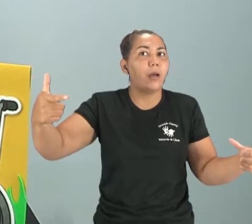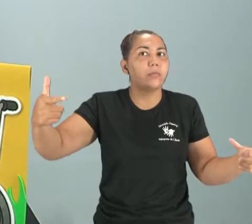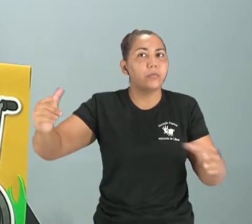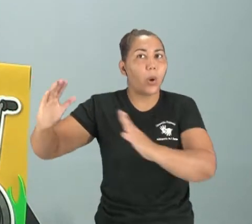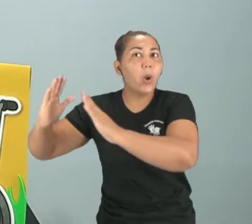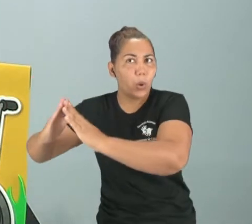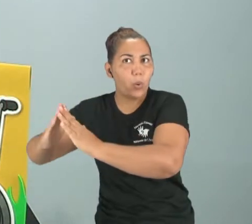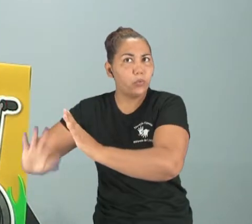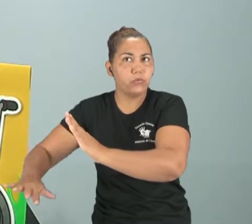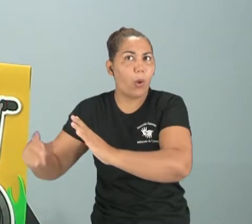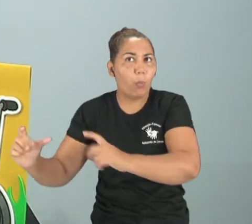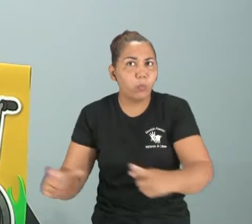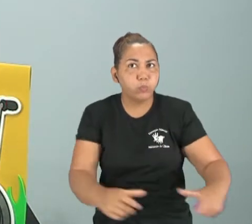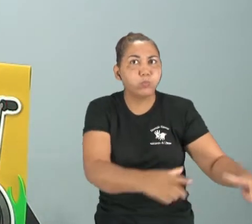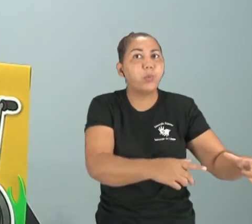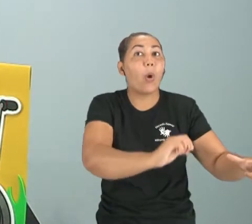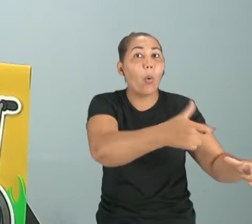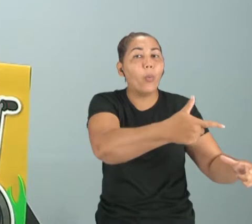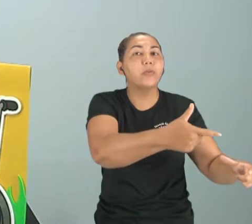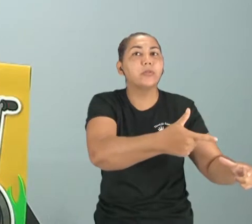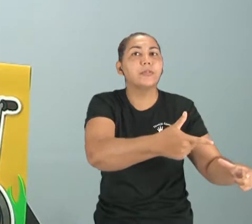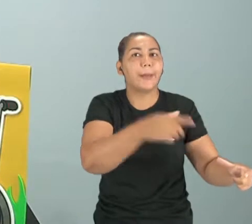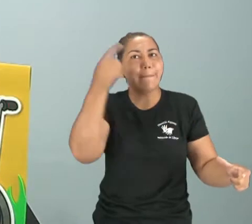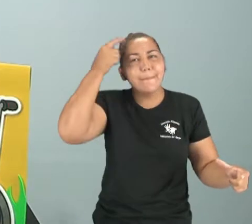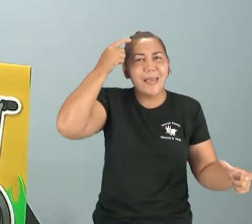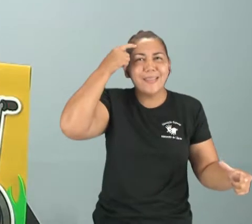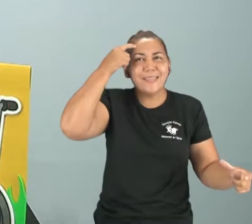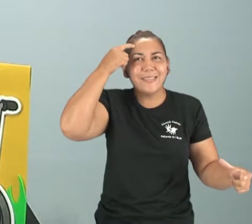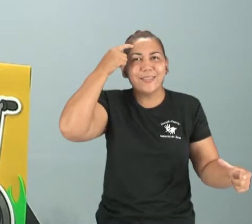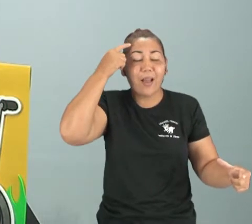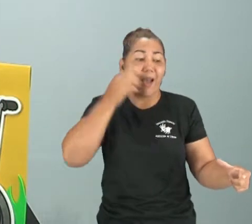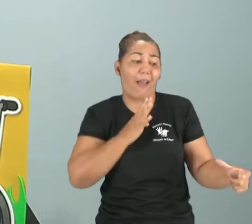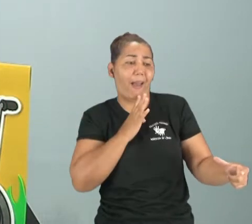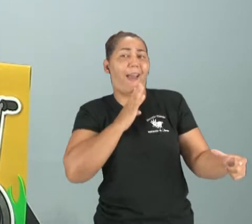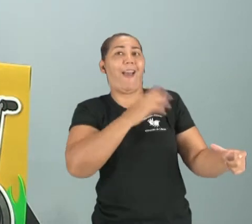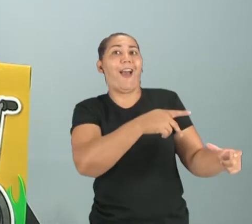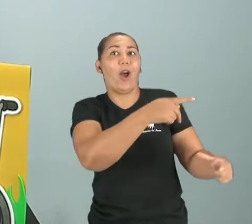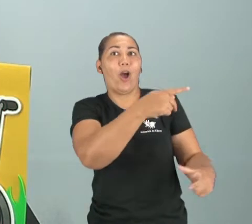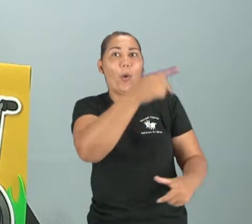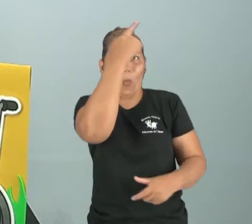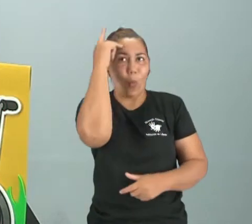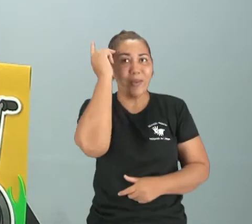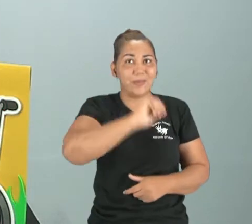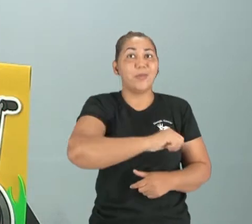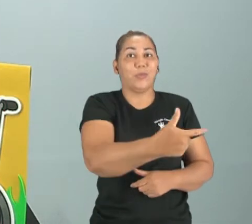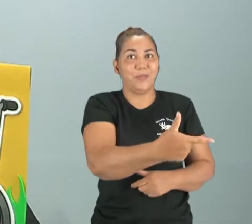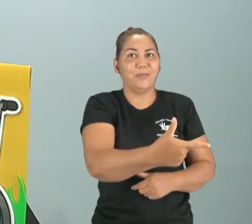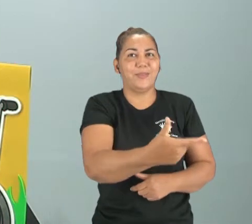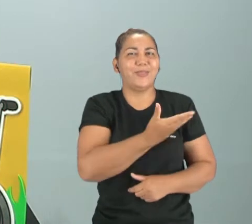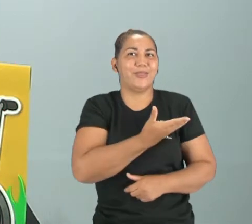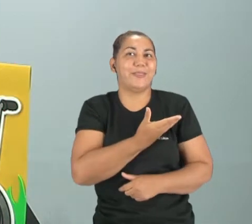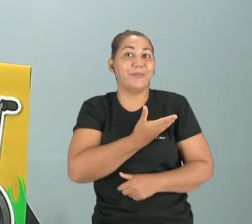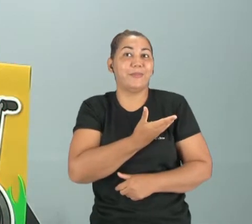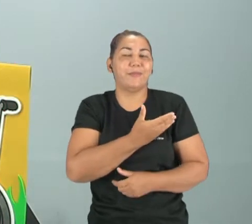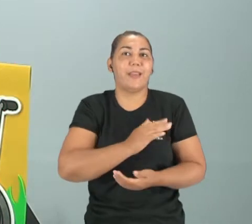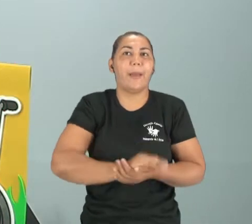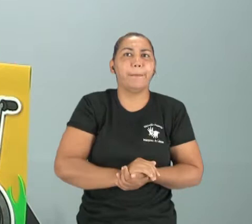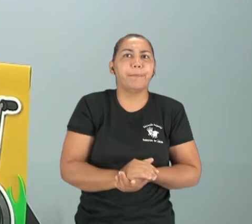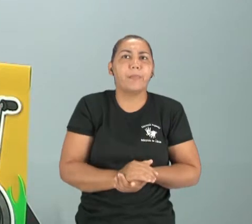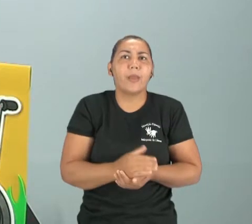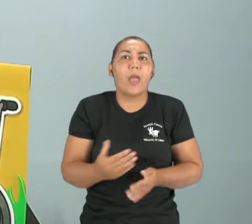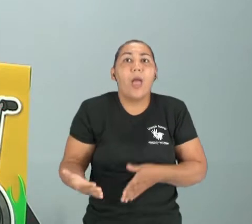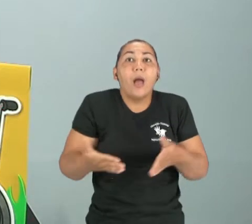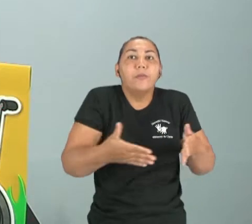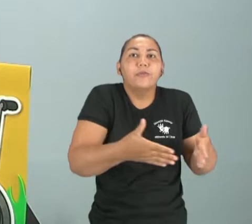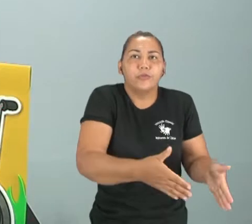outro bairro, justamente pensando em fazer amizade, ele chegou num bairro e a Bia tinha